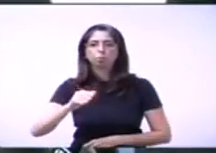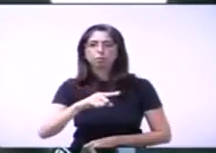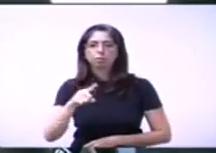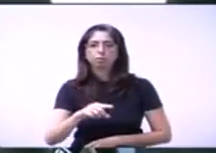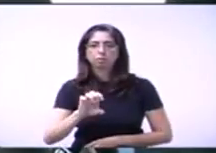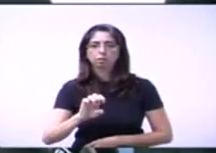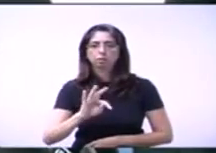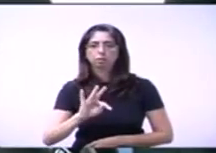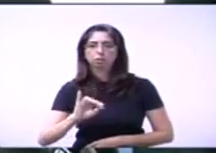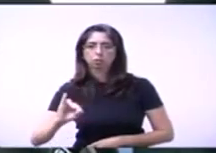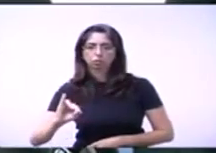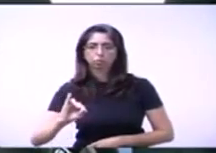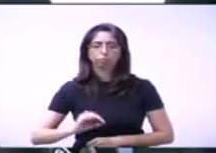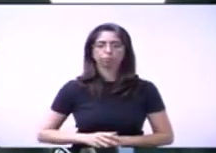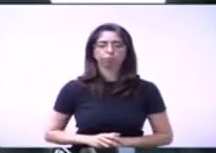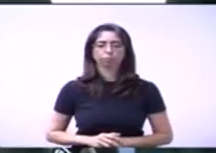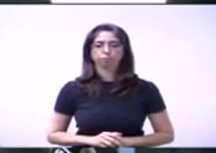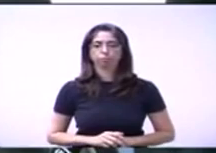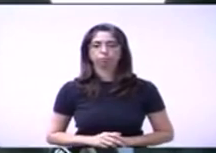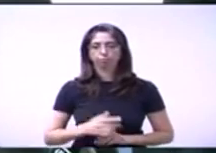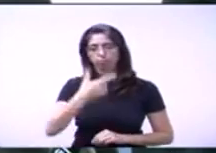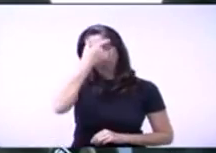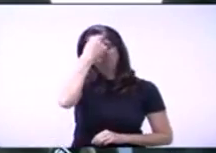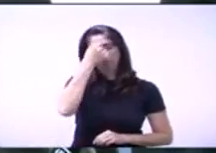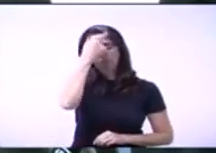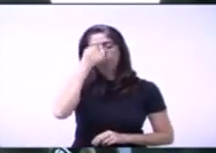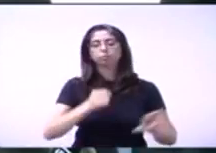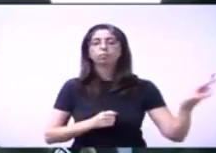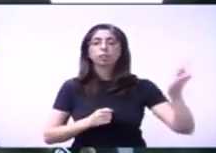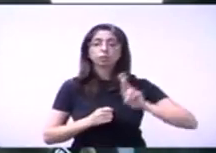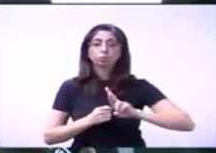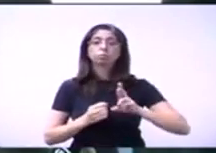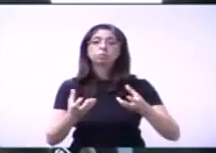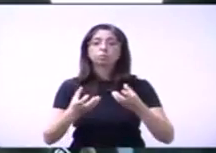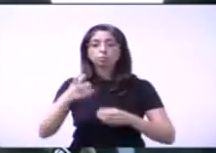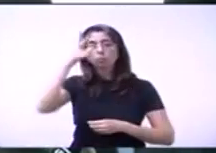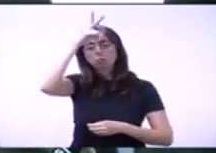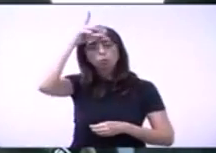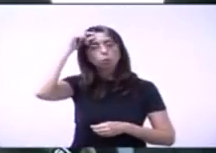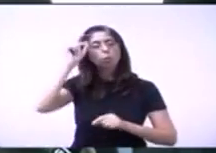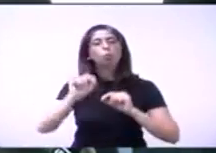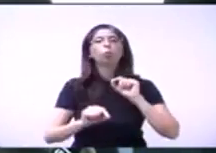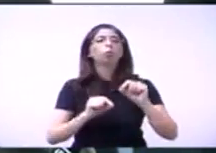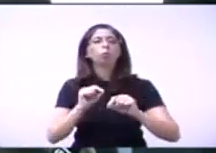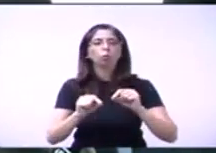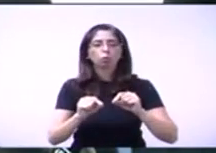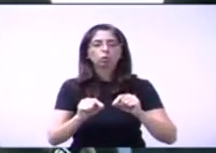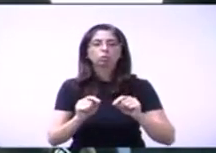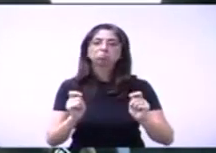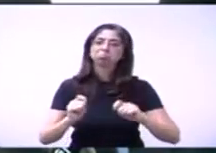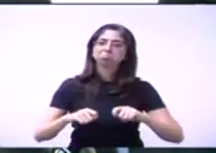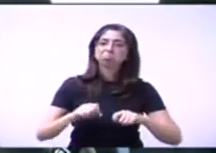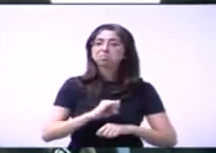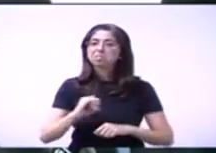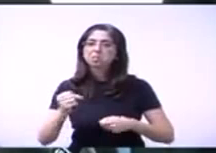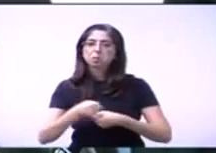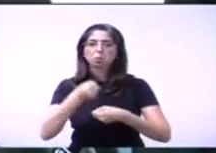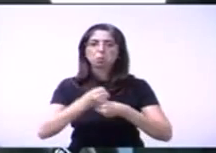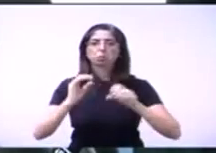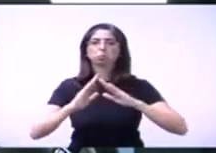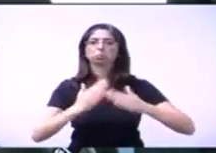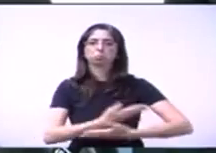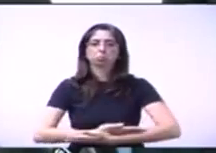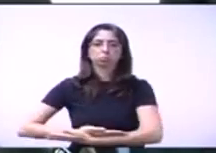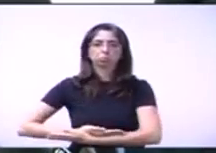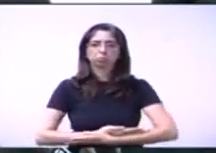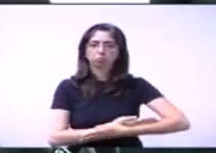vereador Edilcinho Rodrigues, requer informações ao Executivo sobre a possibilidade da construção de uma